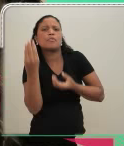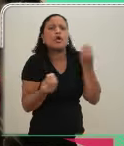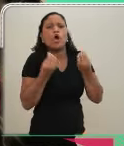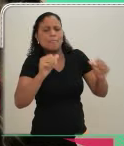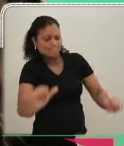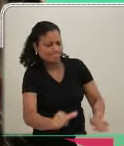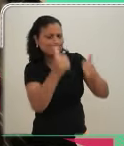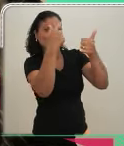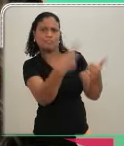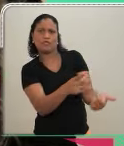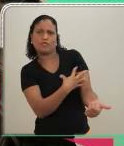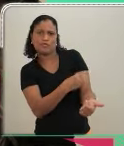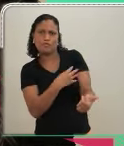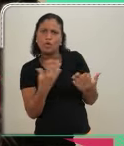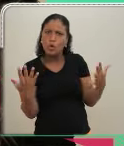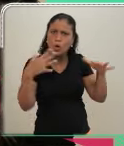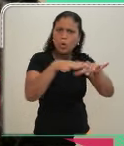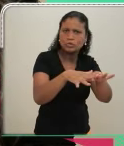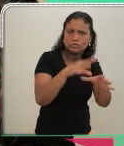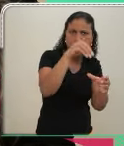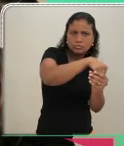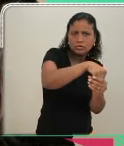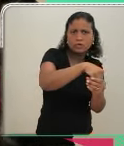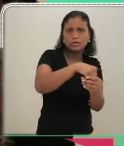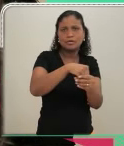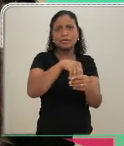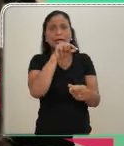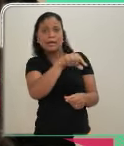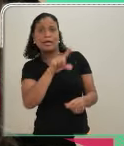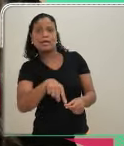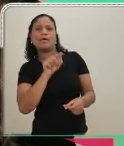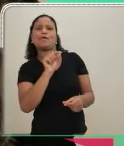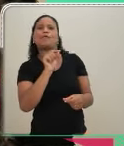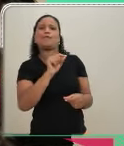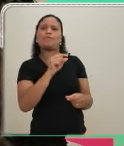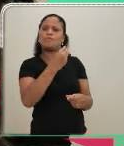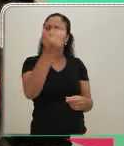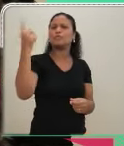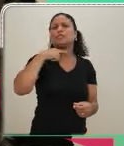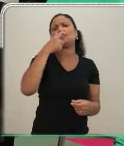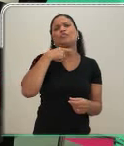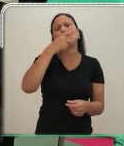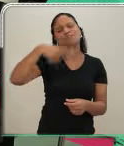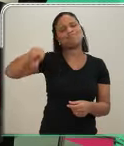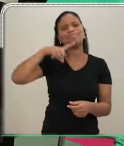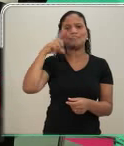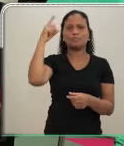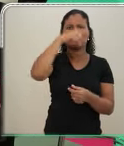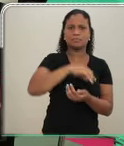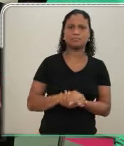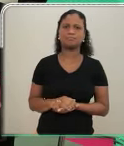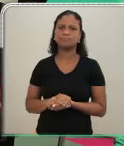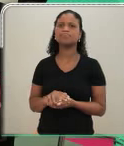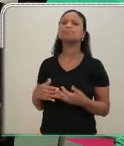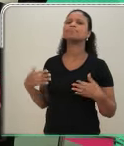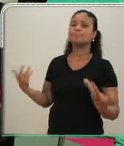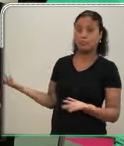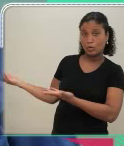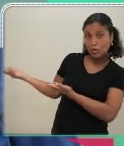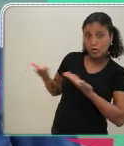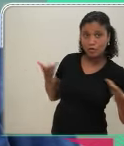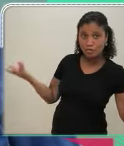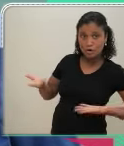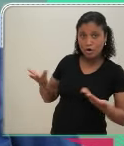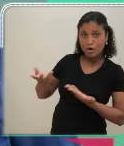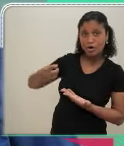tema também bastante espinhoso, onde surgem muitas dúvidas, muitas dificuldades. Denise, vamos convidar agora nossos telespectadores